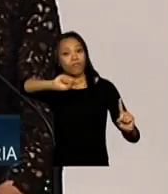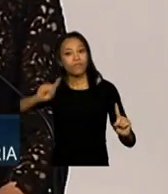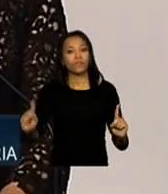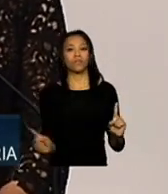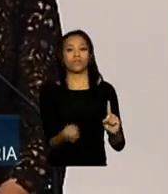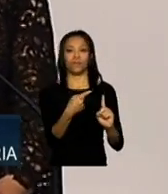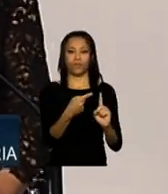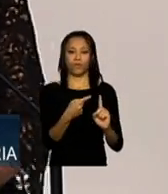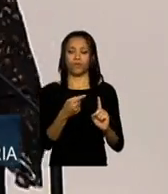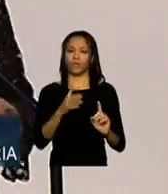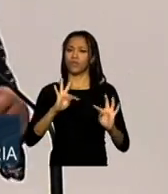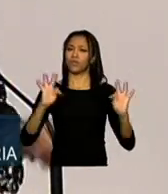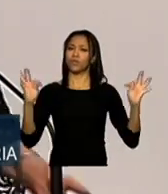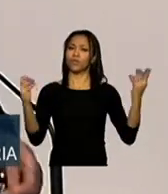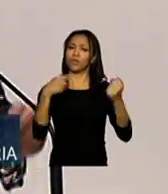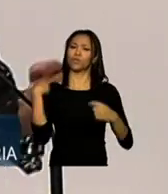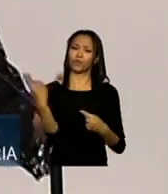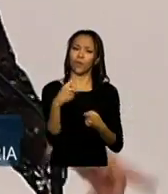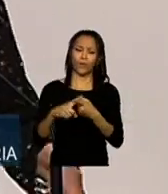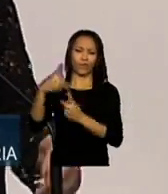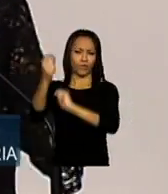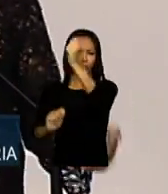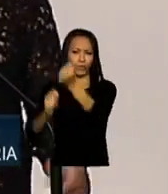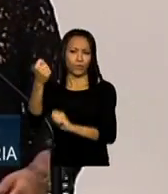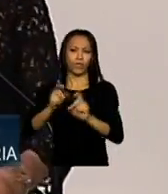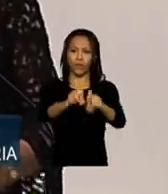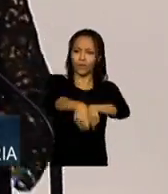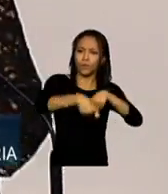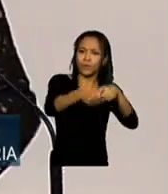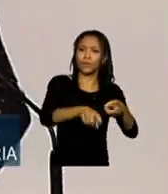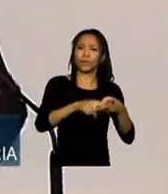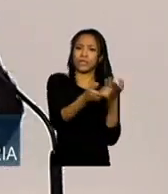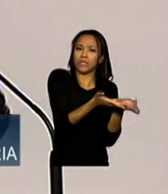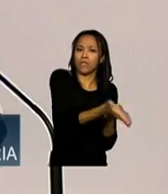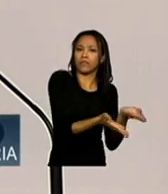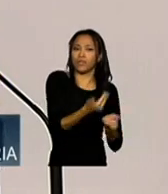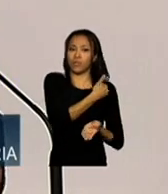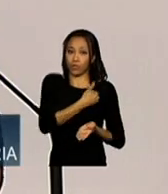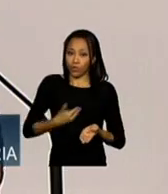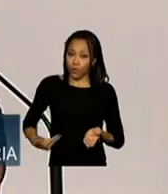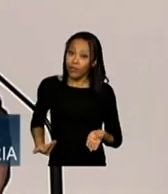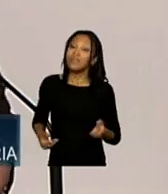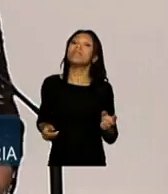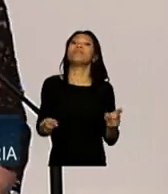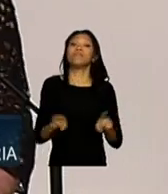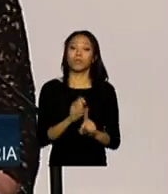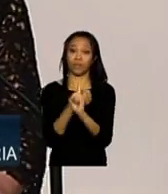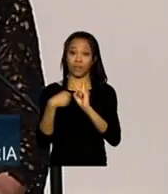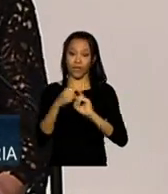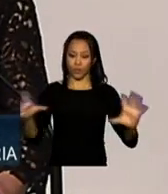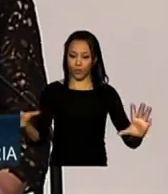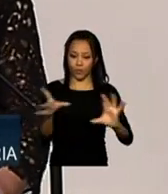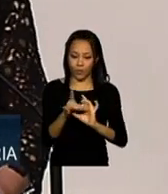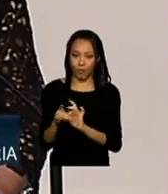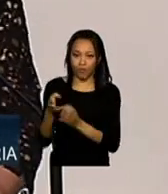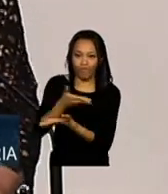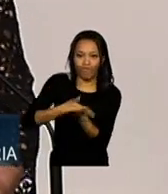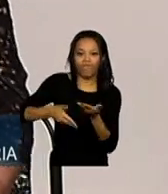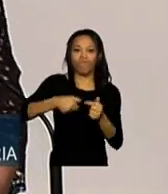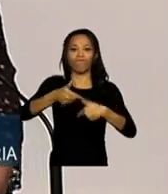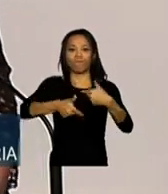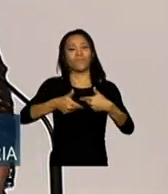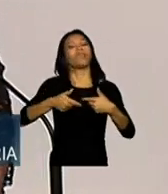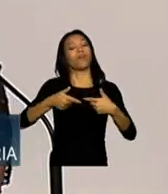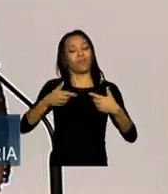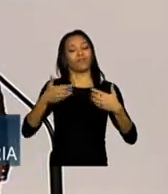que todos nós, indústria, agricultura, serviços, governo e sociedade, vamos ter também de